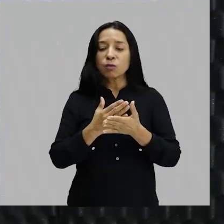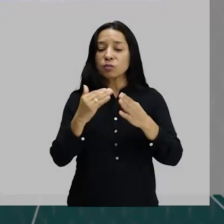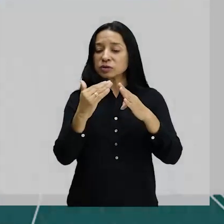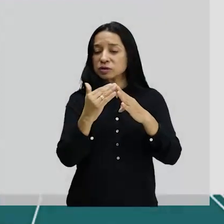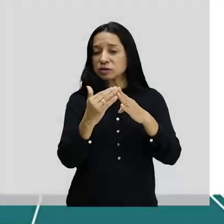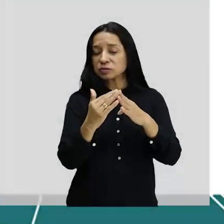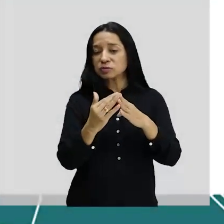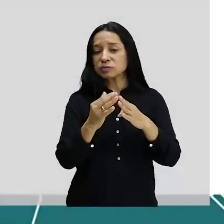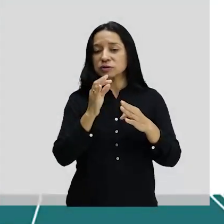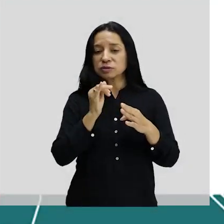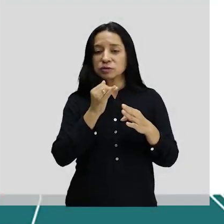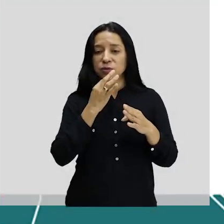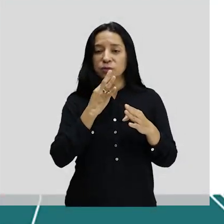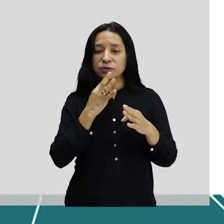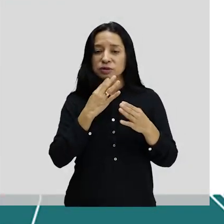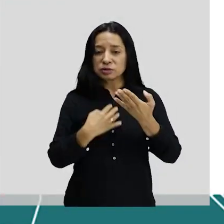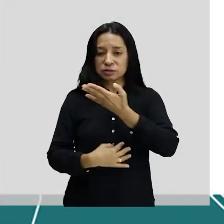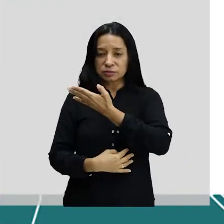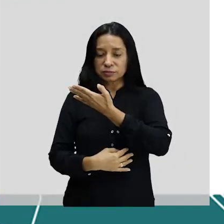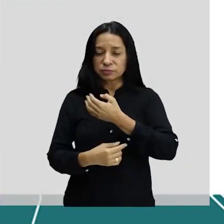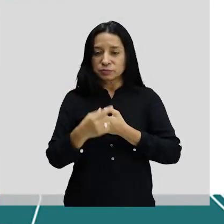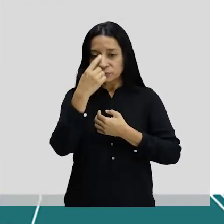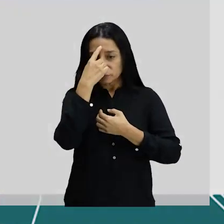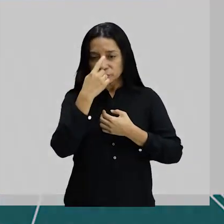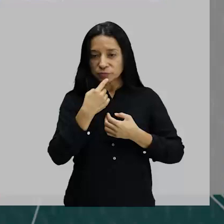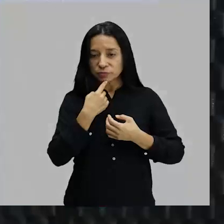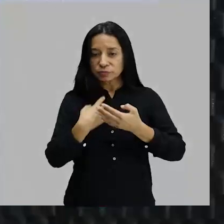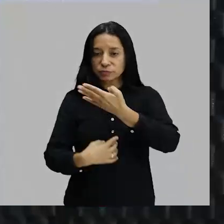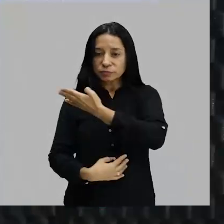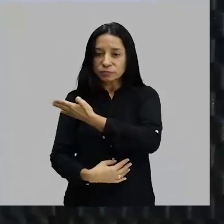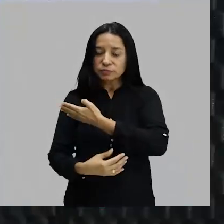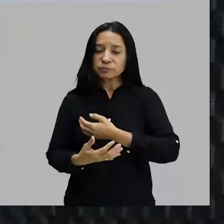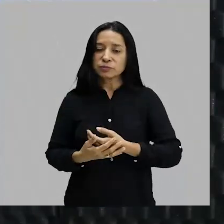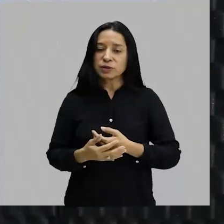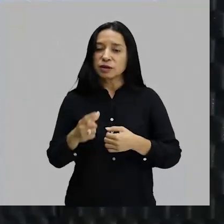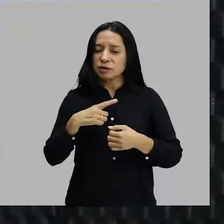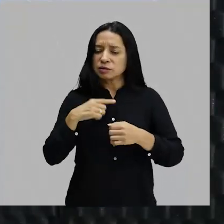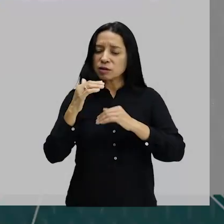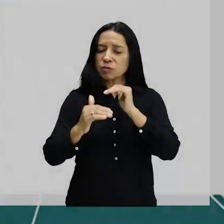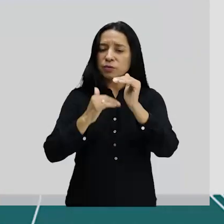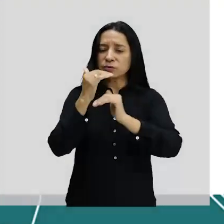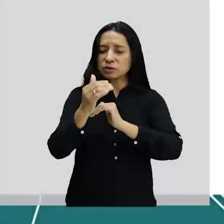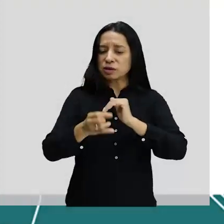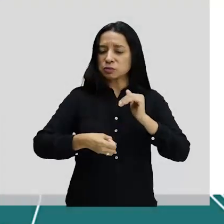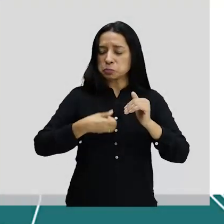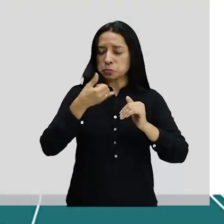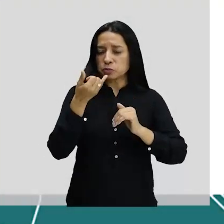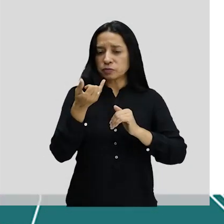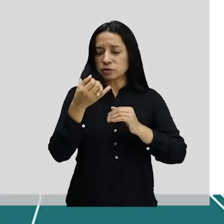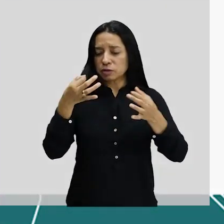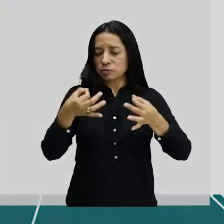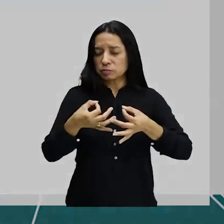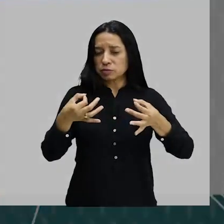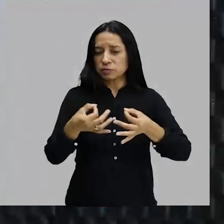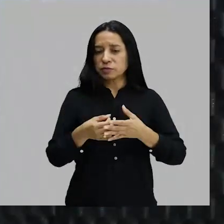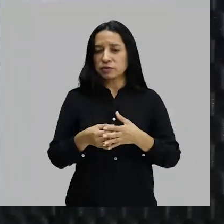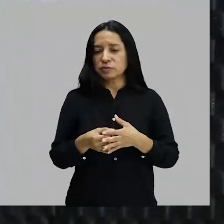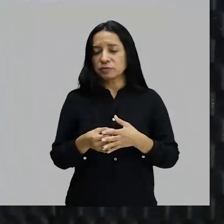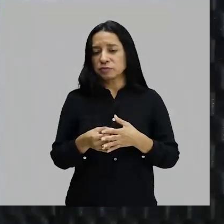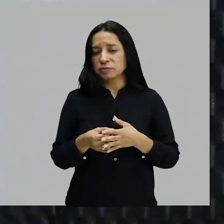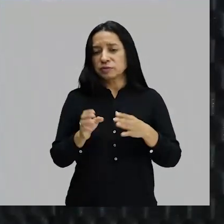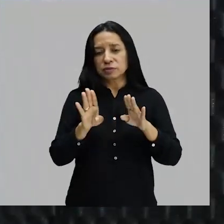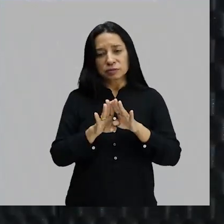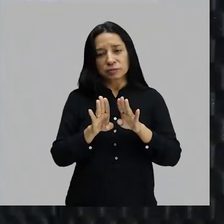Calixto, a de São Sebastião, né? Você pode ver que há um processo mais sofisticado. A catacumba de Santo